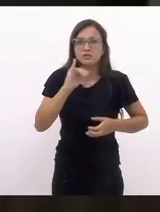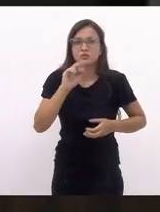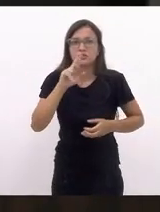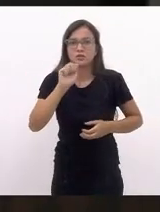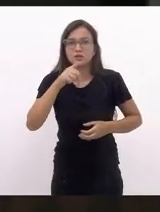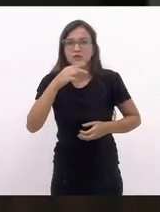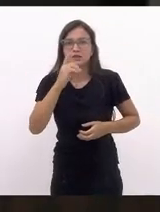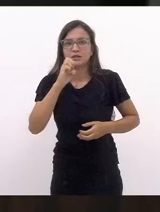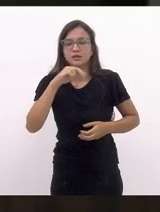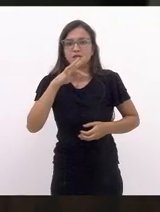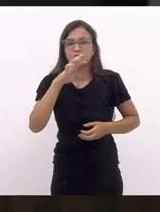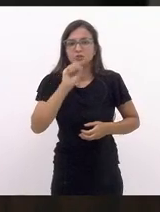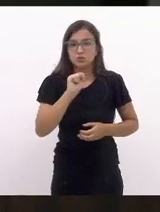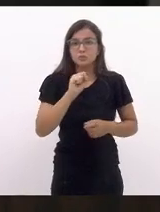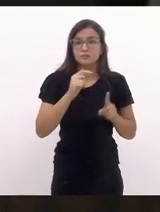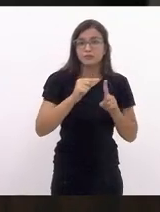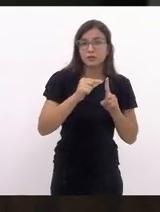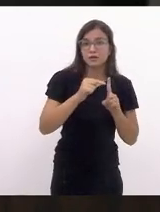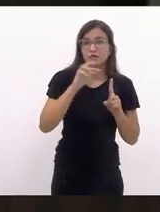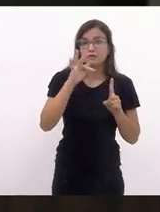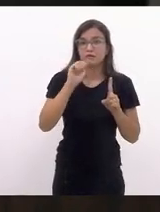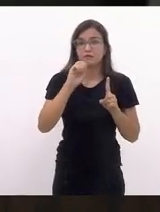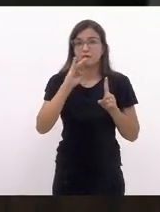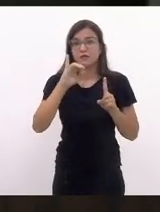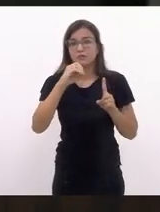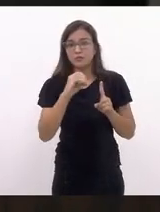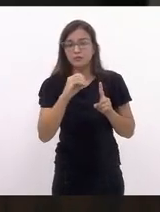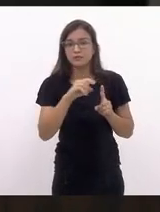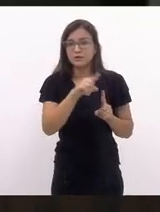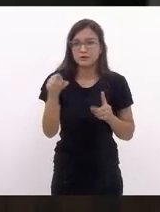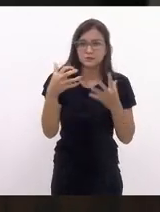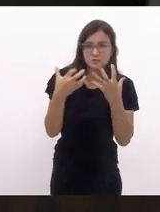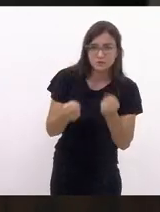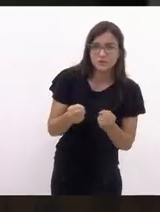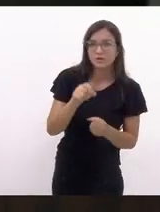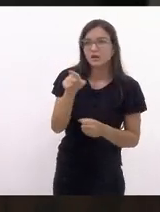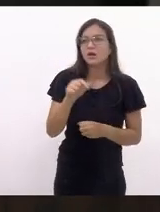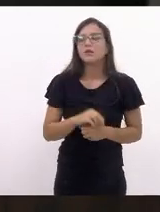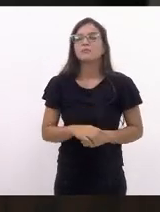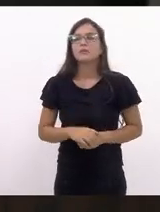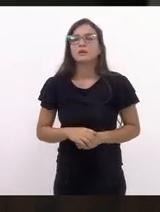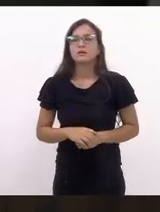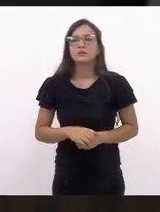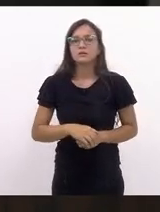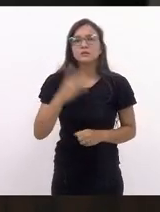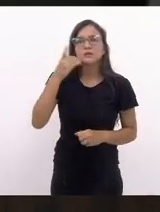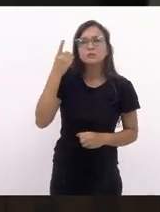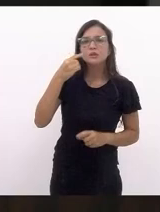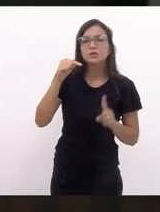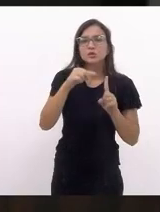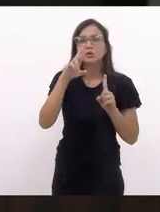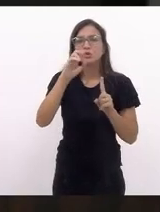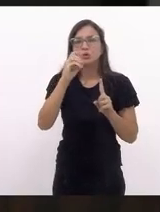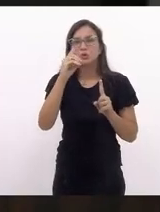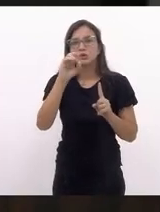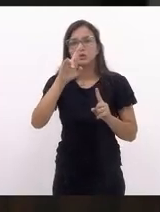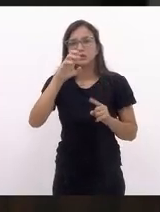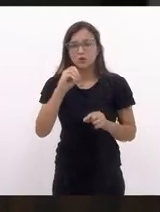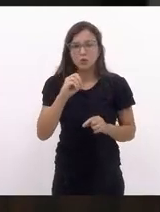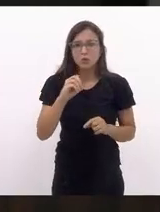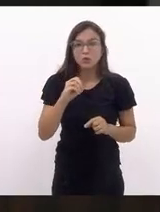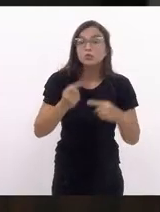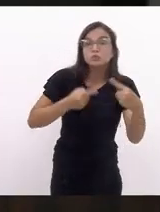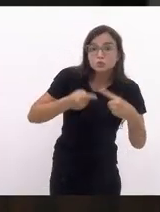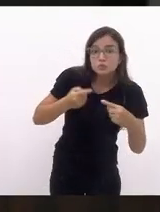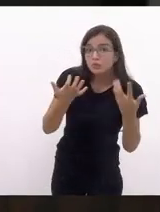Gomes de Souza parece que a comissão de normas internas e proposições externas favorável relator Deputado Rodrigo Amorim em discussão na vida que a discutir se é da